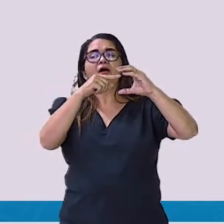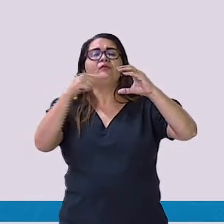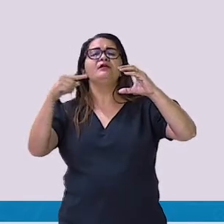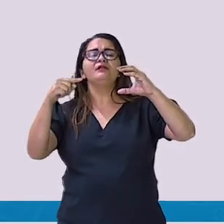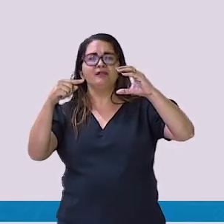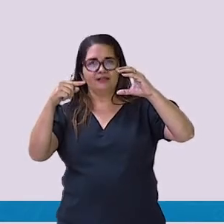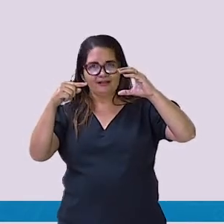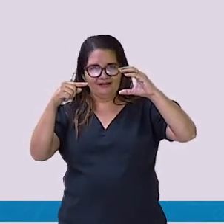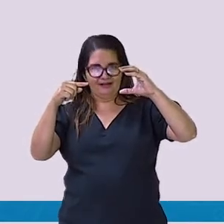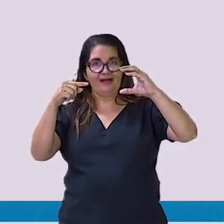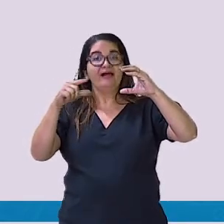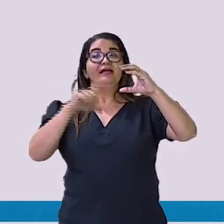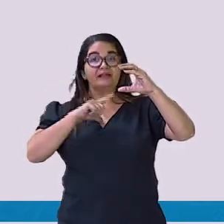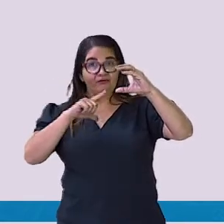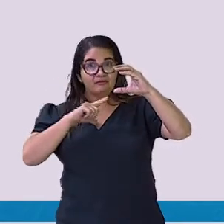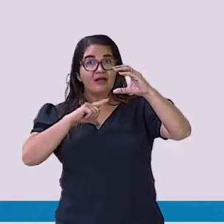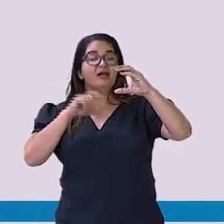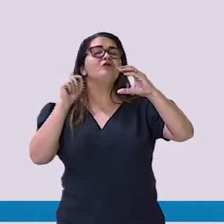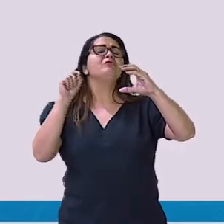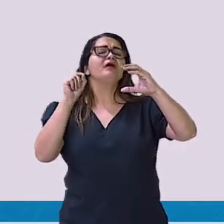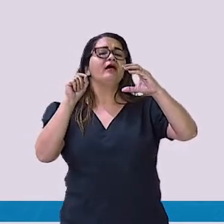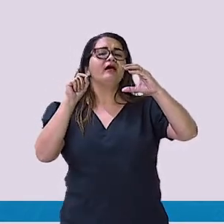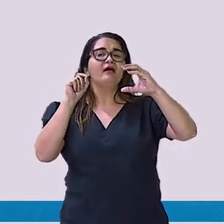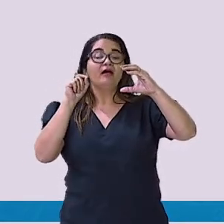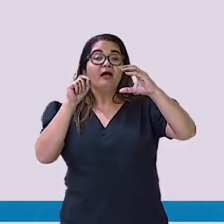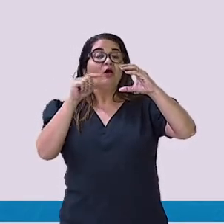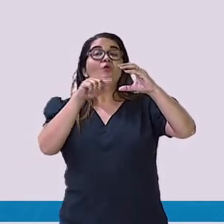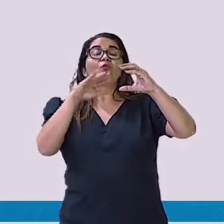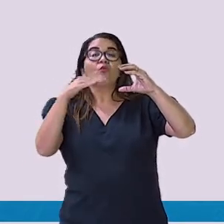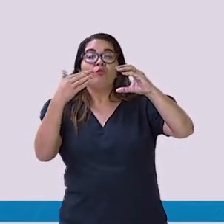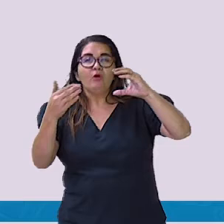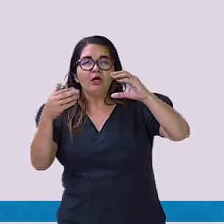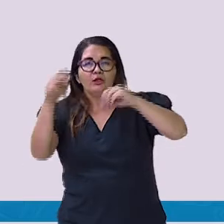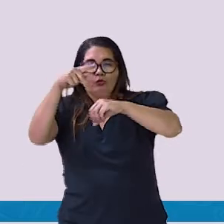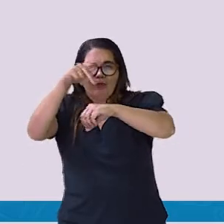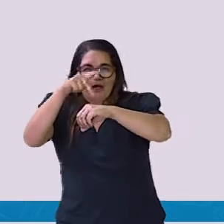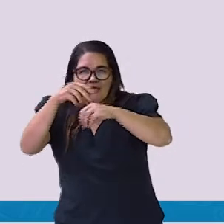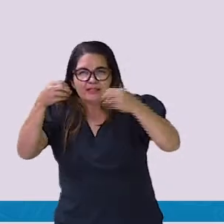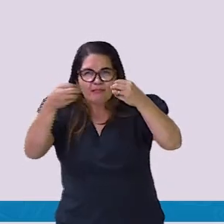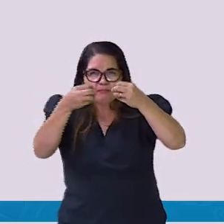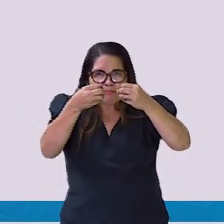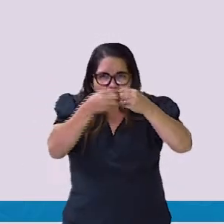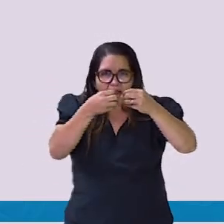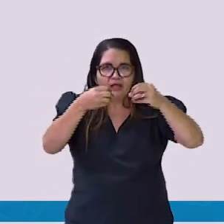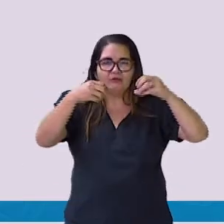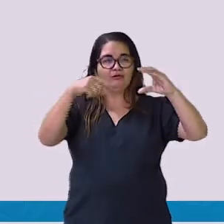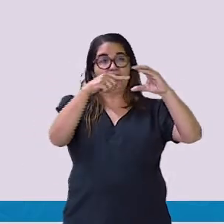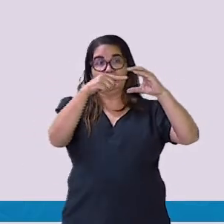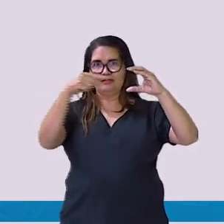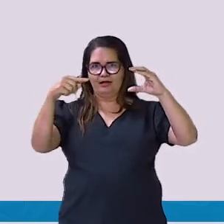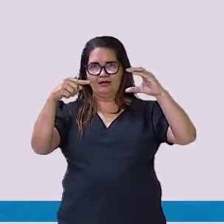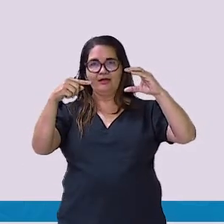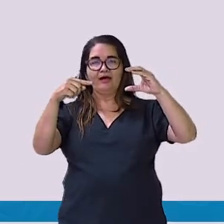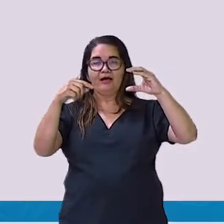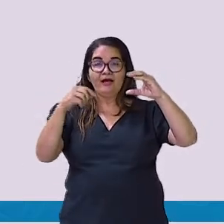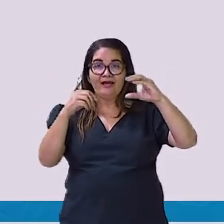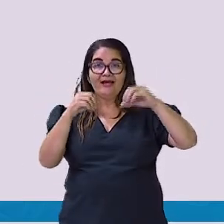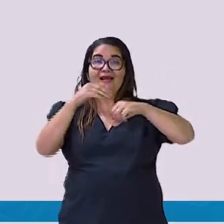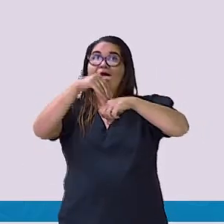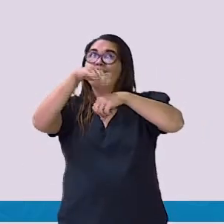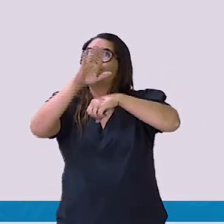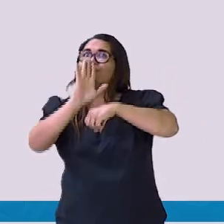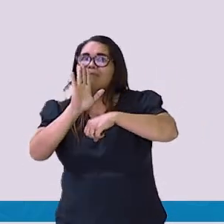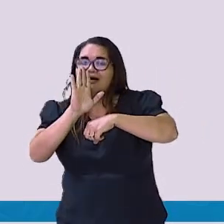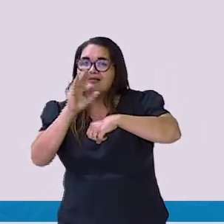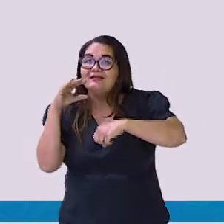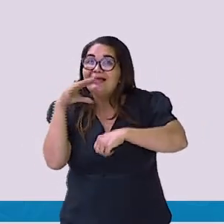quê? Até a floresta, isso é o tema da nossa próxima aula. Nós temos aqui, próximo da